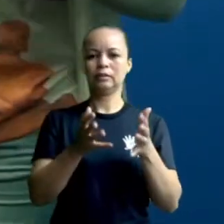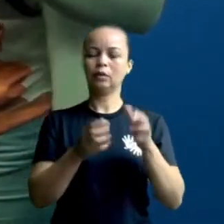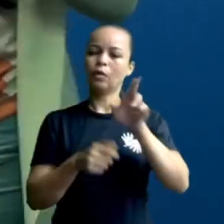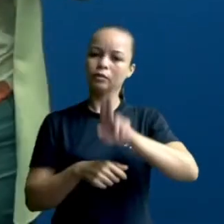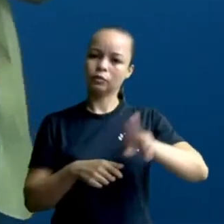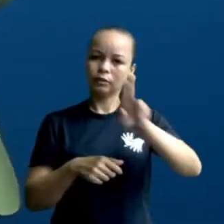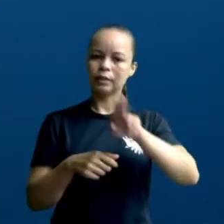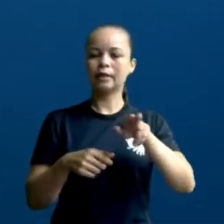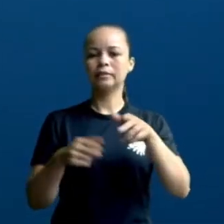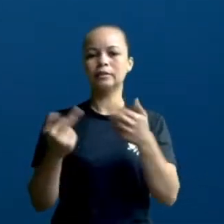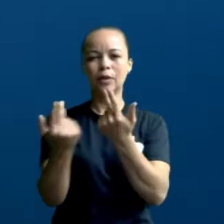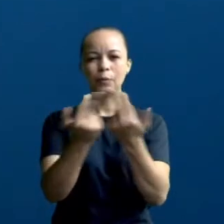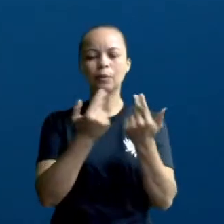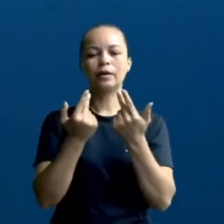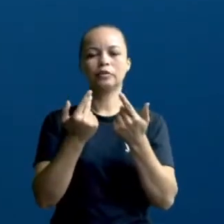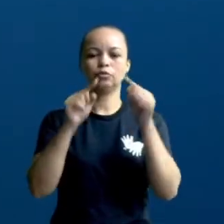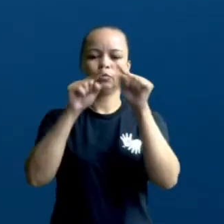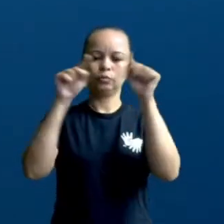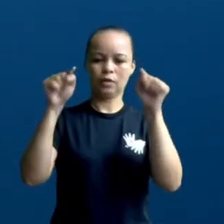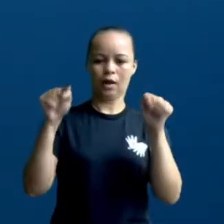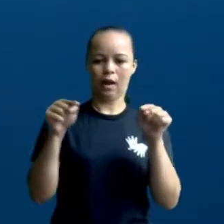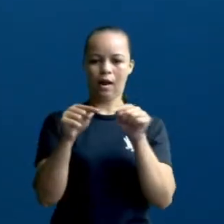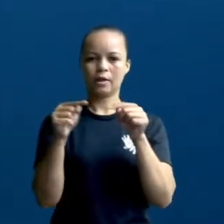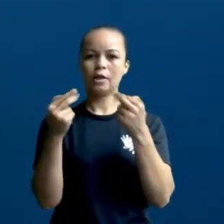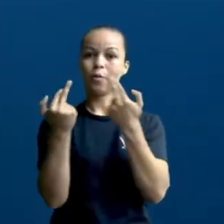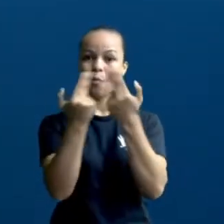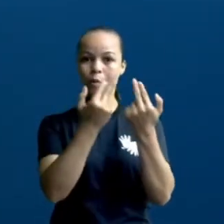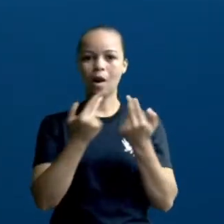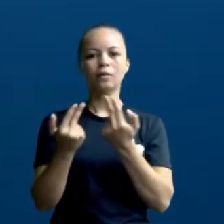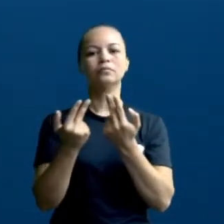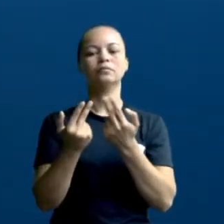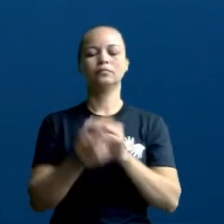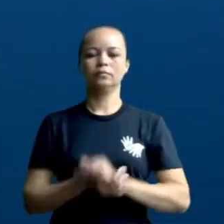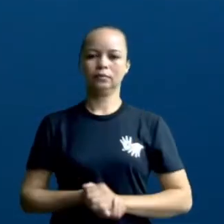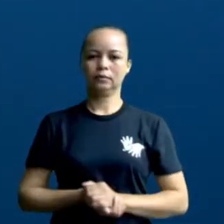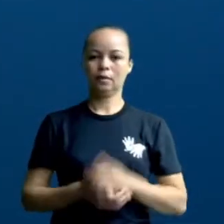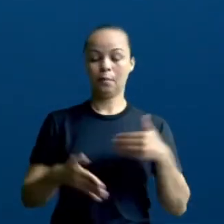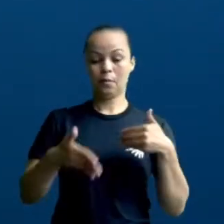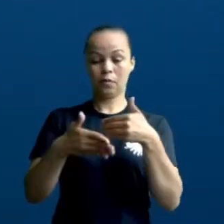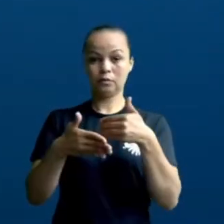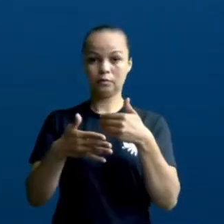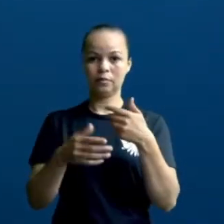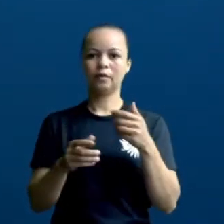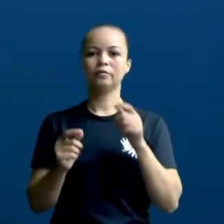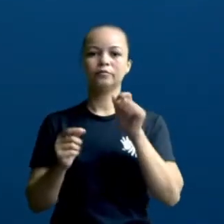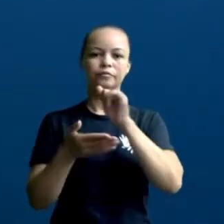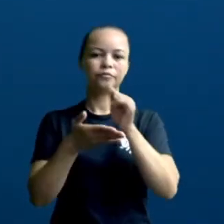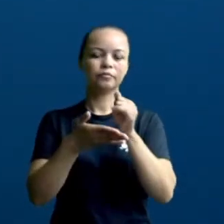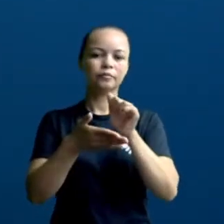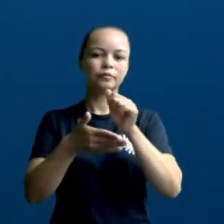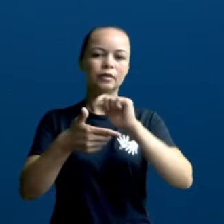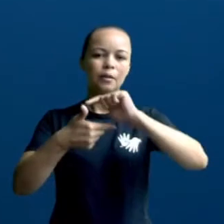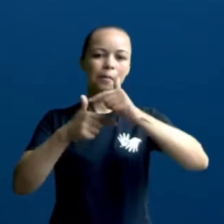iguais, tá certo? Os lados são iguais. E próxima figura, nós temos